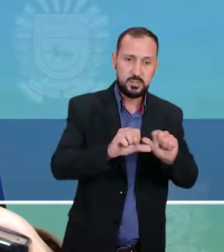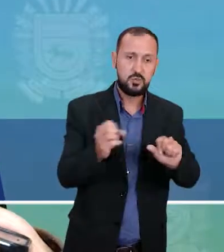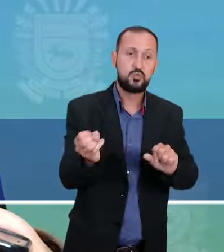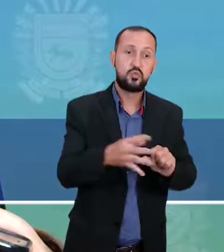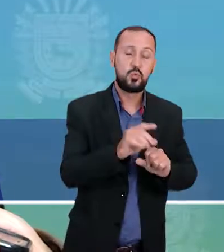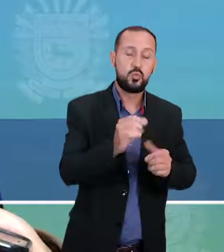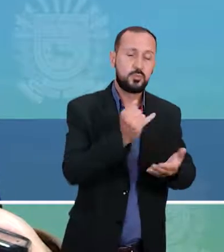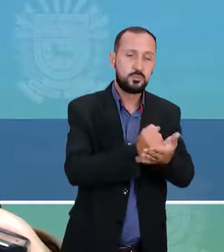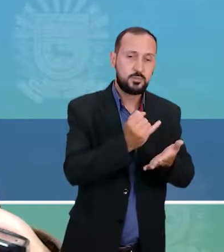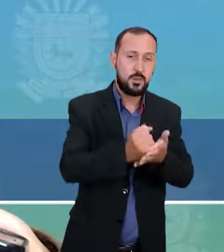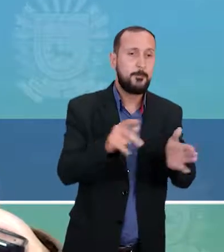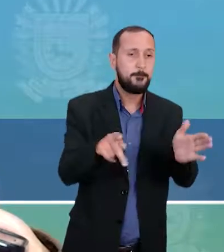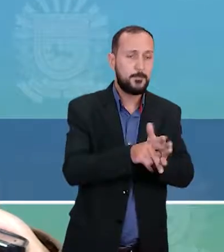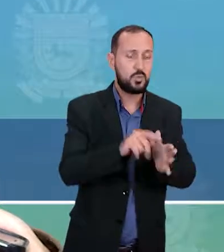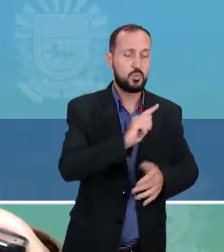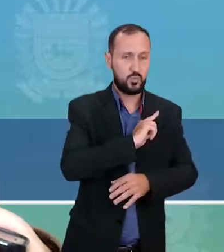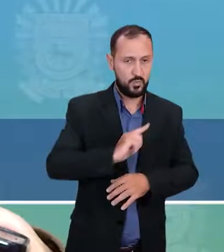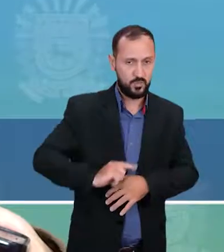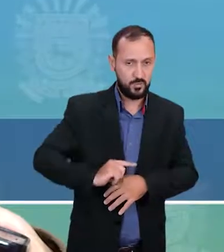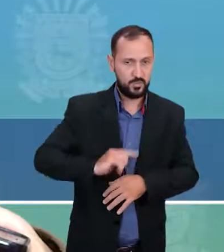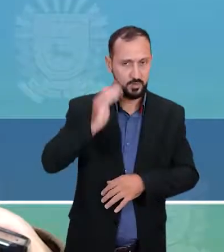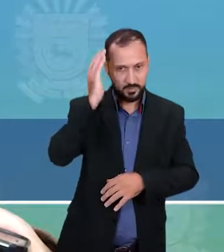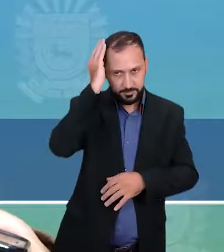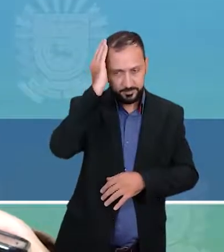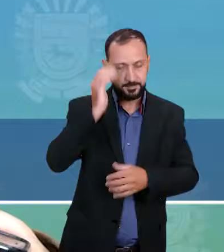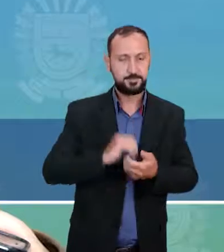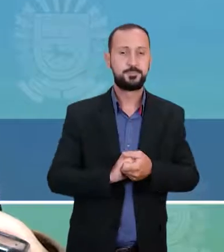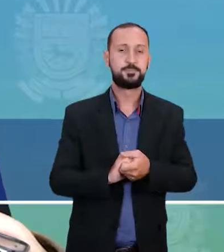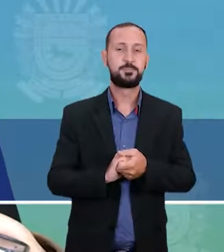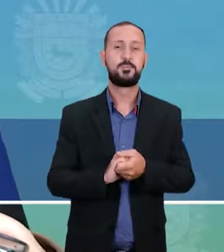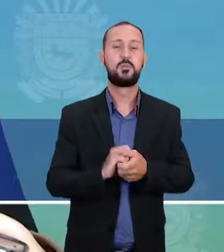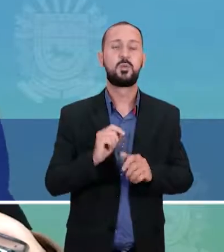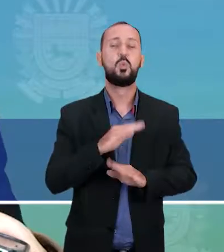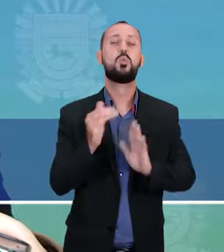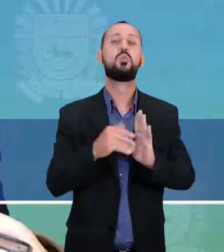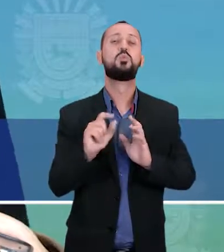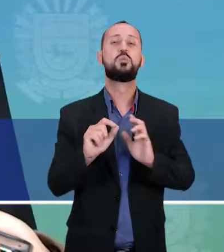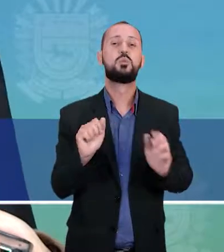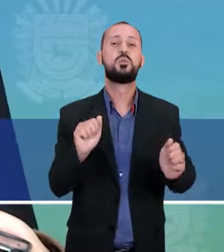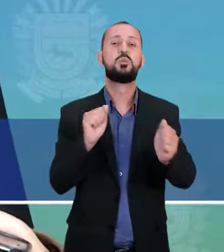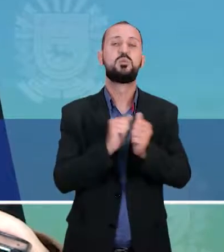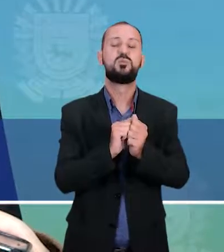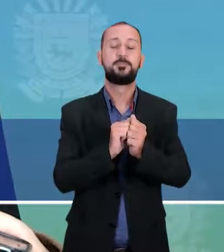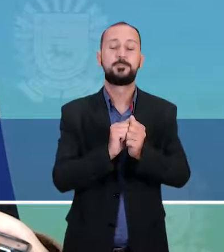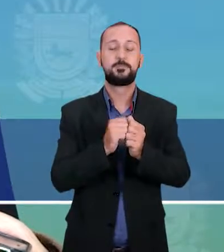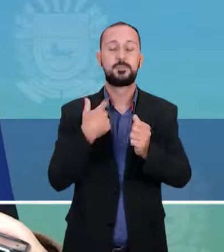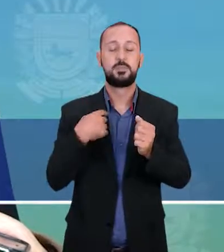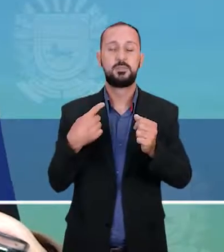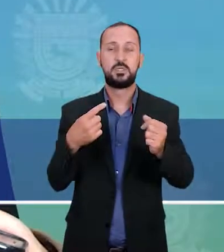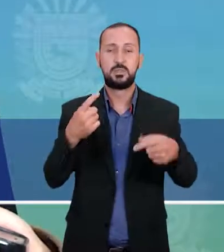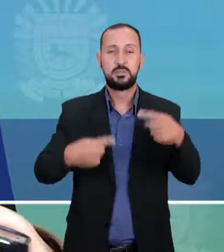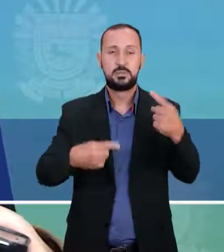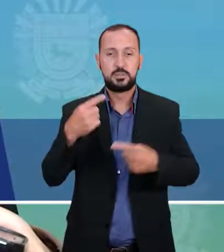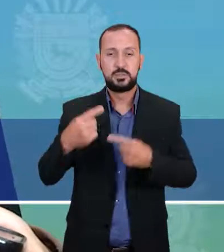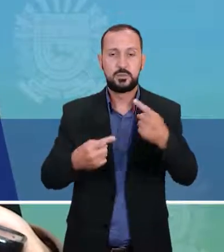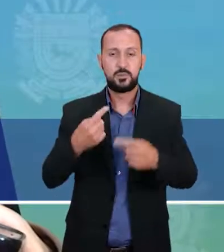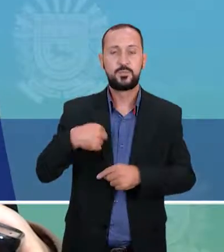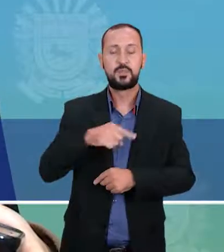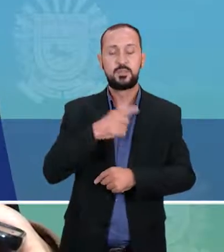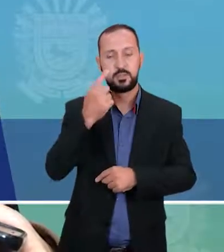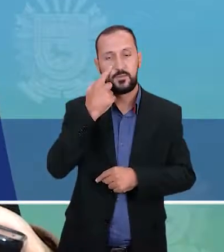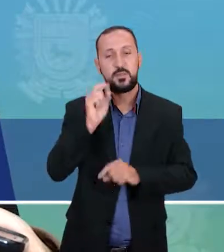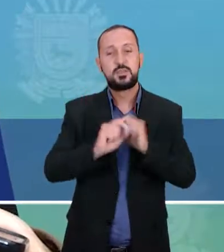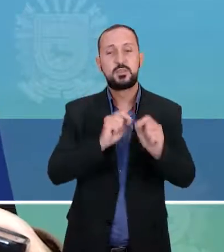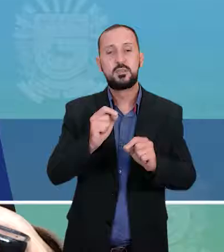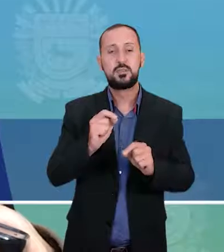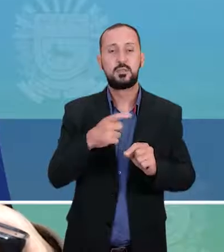aqui, prestigiado pelo governador Reinaldo Azambuja. Então tudo isso faz parte de um bojo de decisões que nós estamos